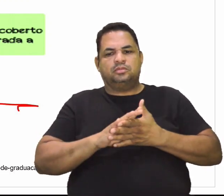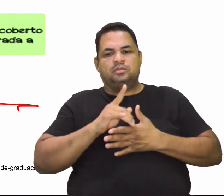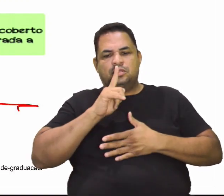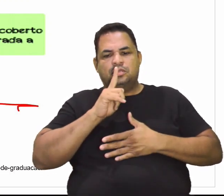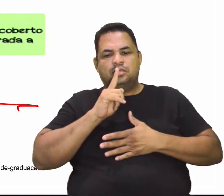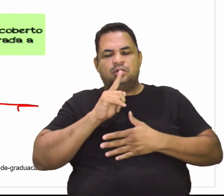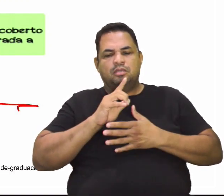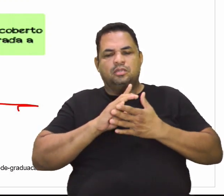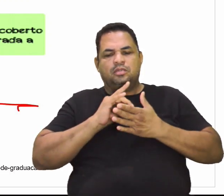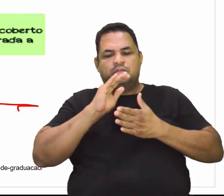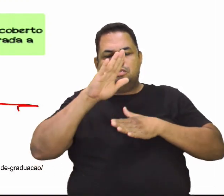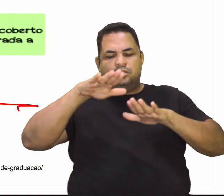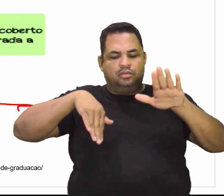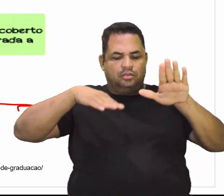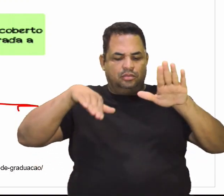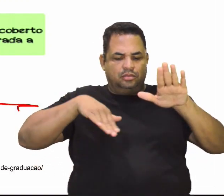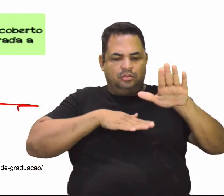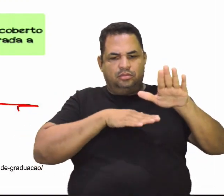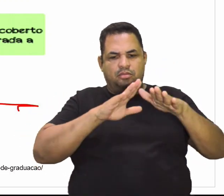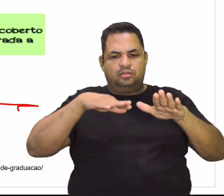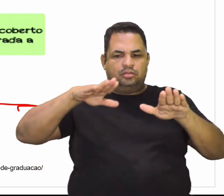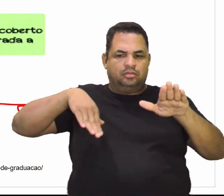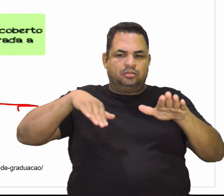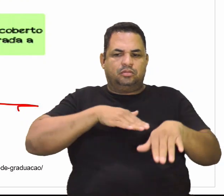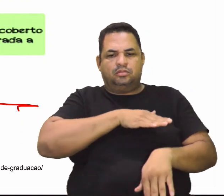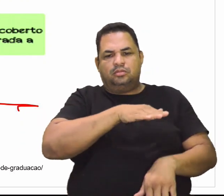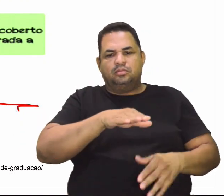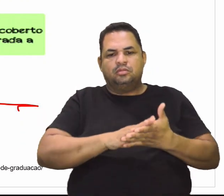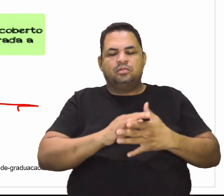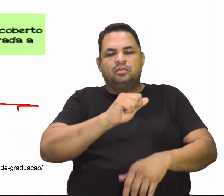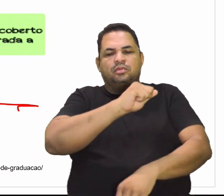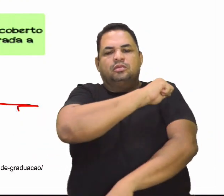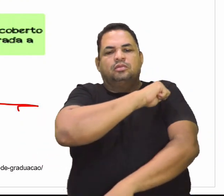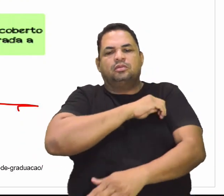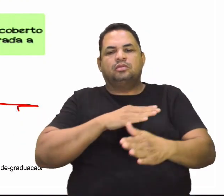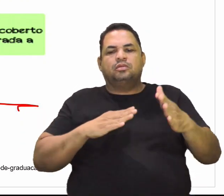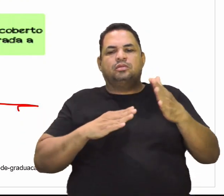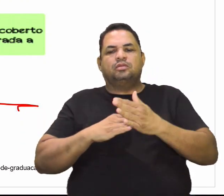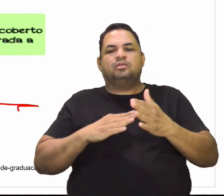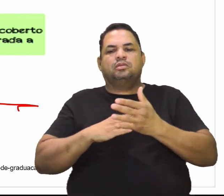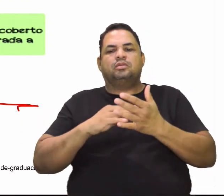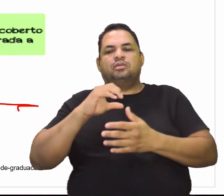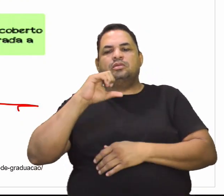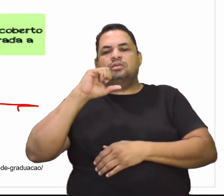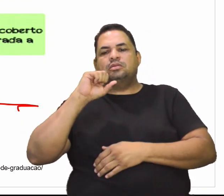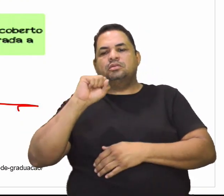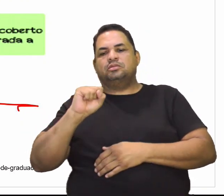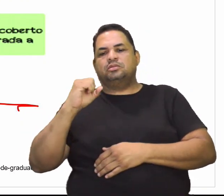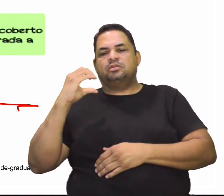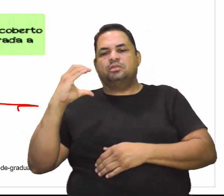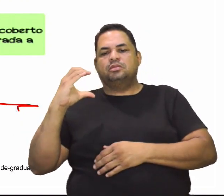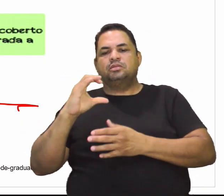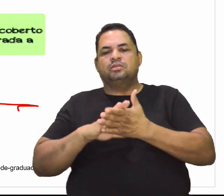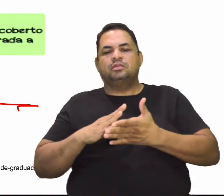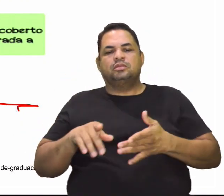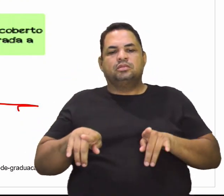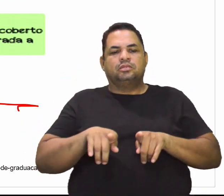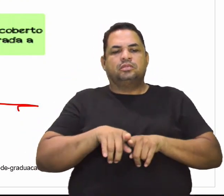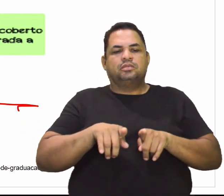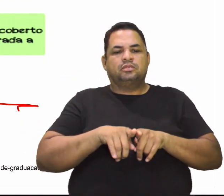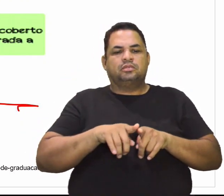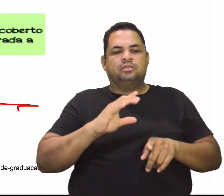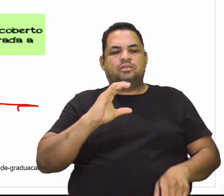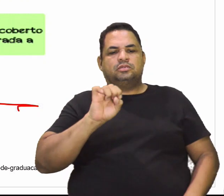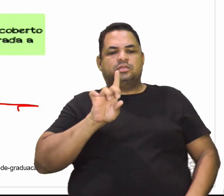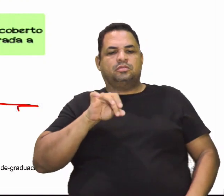brasileira e em Santa Catarina, do Rio de Janeiro a Santa Catarina, nós encontramos os sambaquis, que são